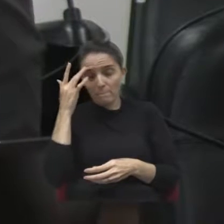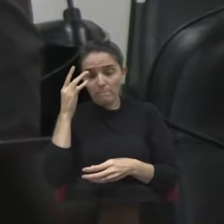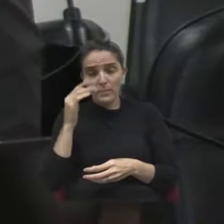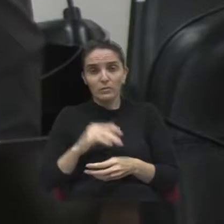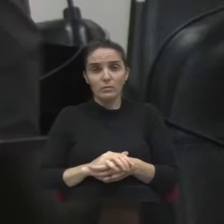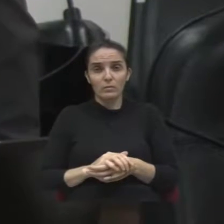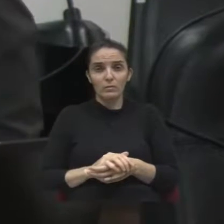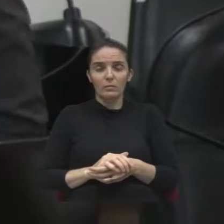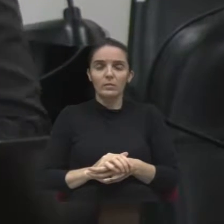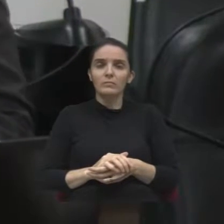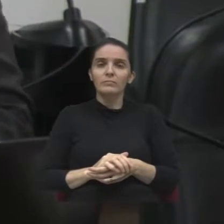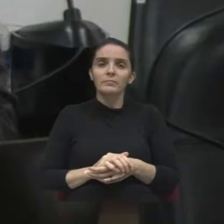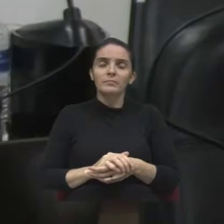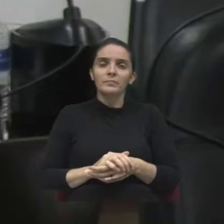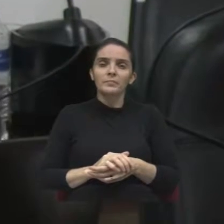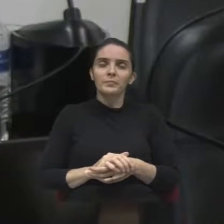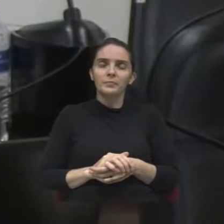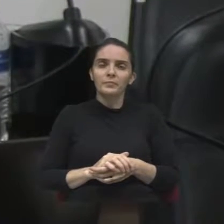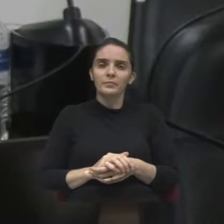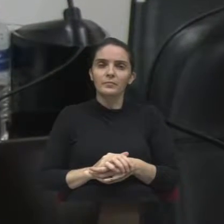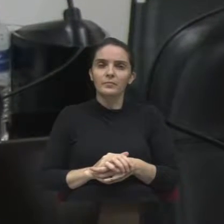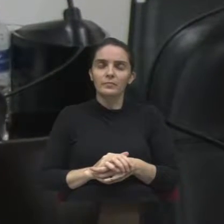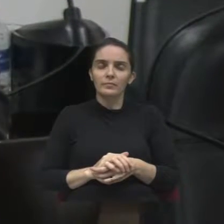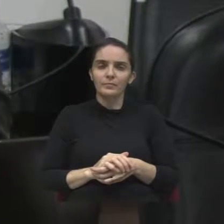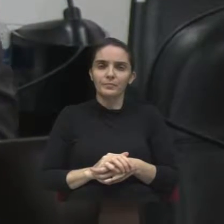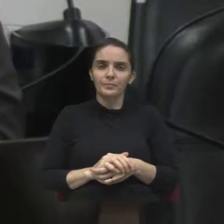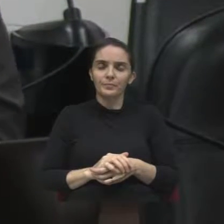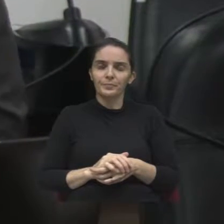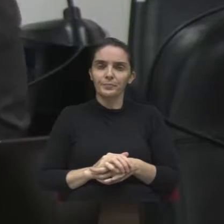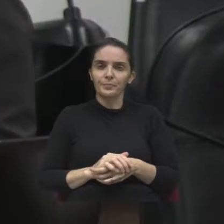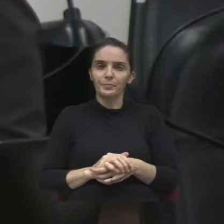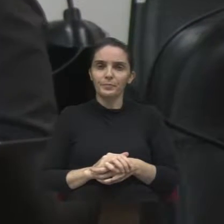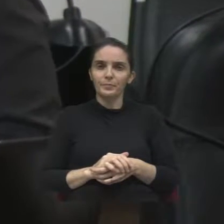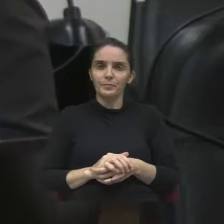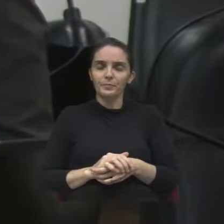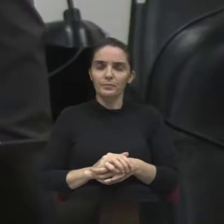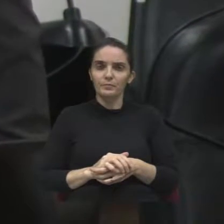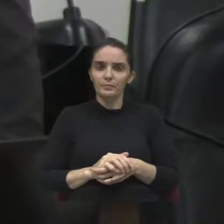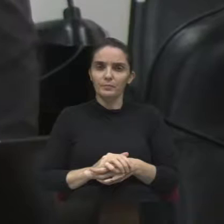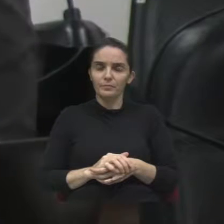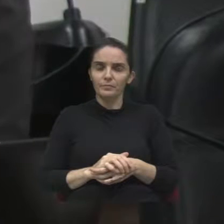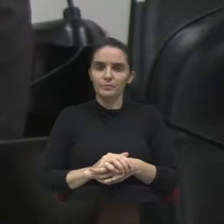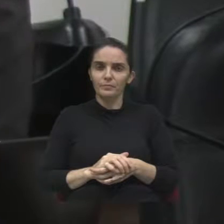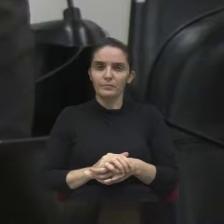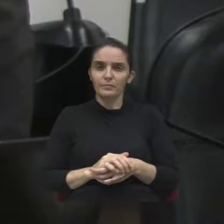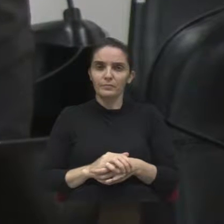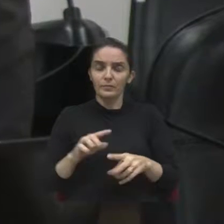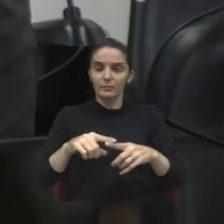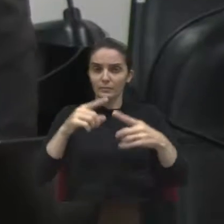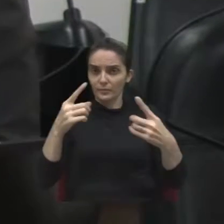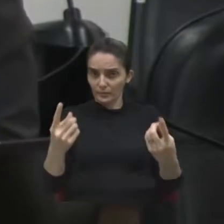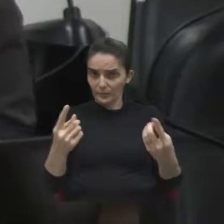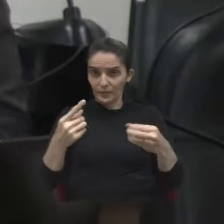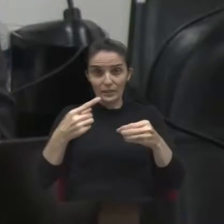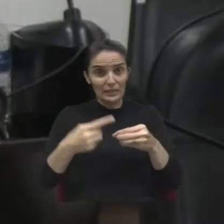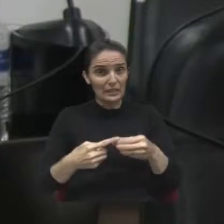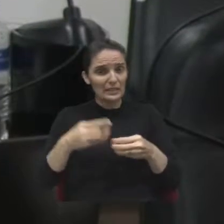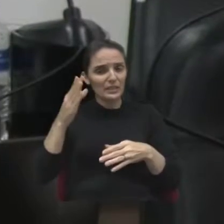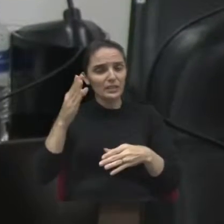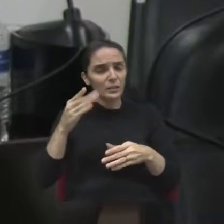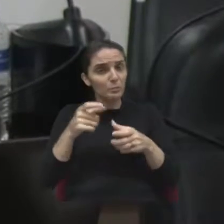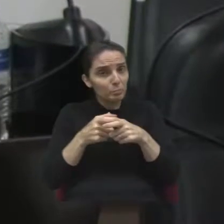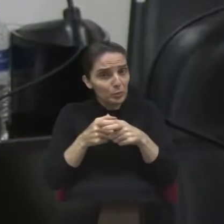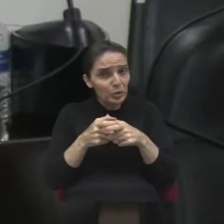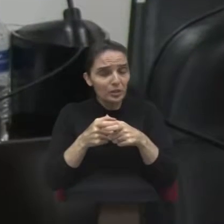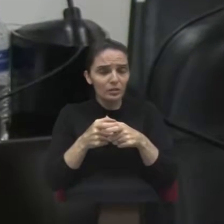Preto, não sei ao certo a quantidade de habitantes, mas são cidades já de pequeno porte, e